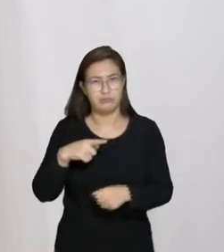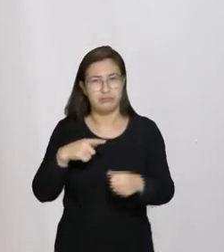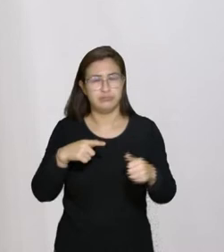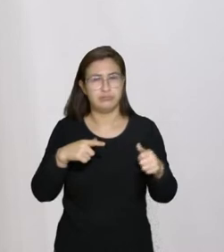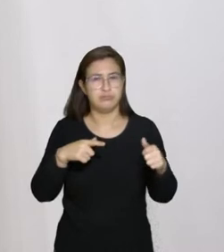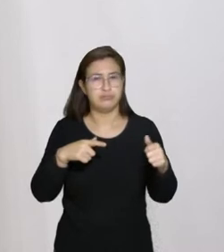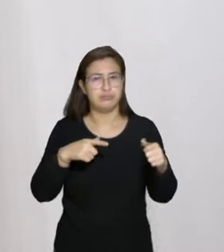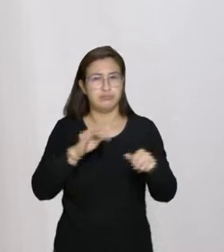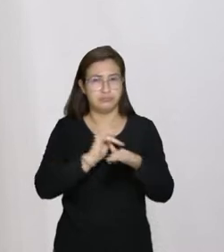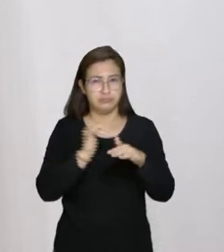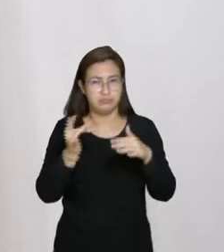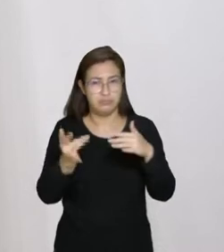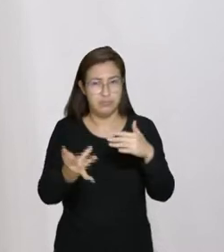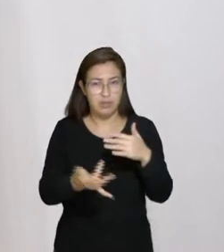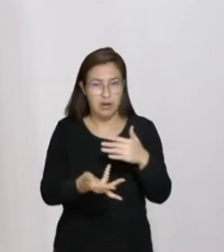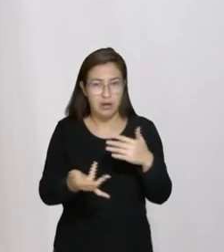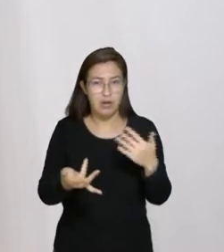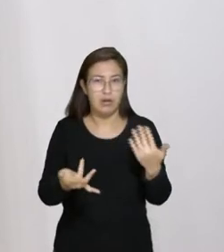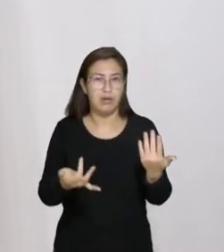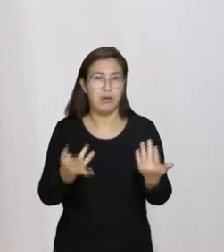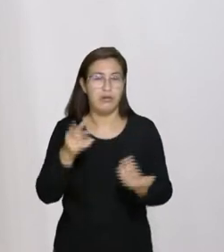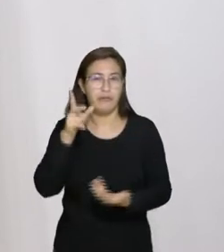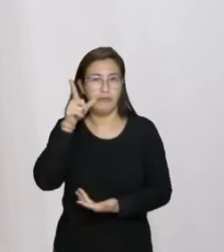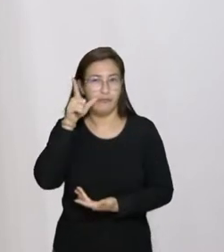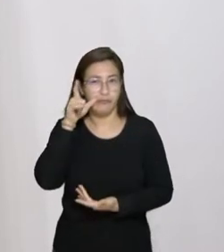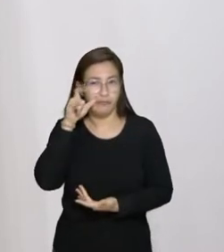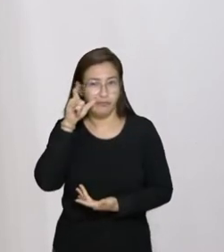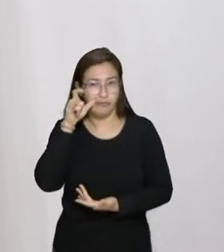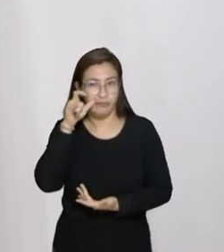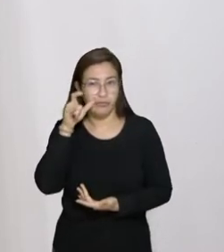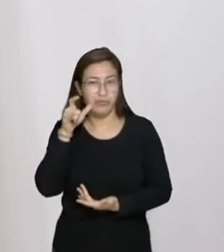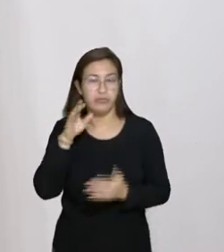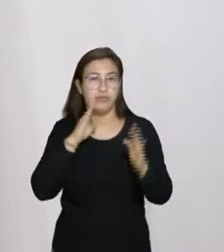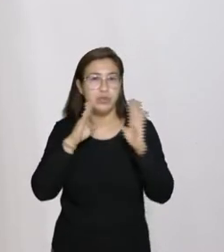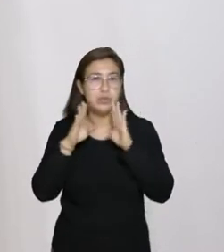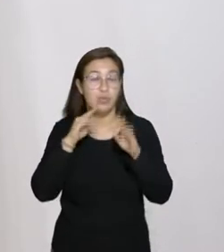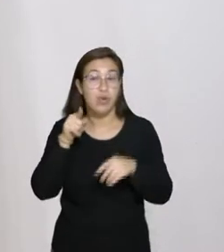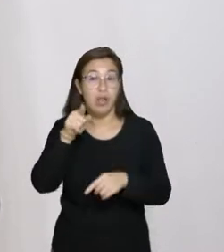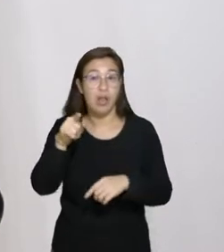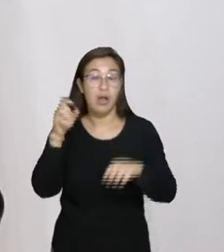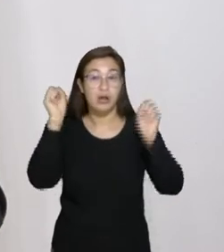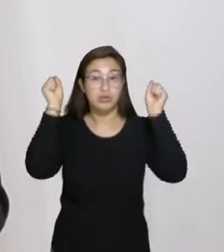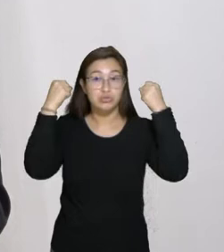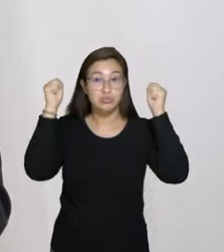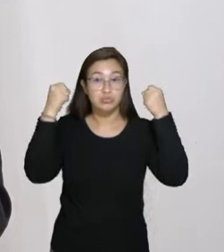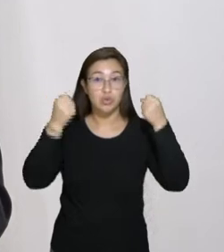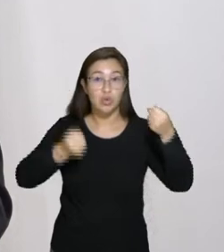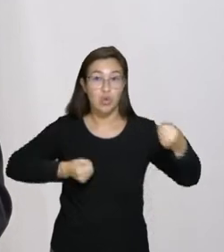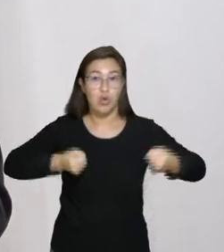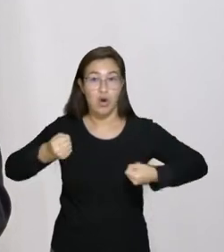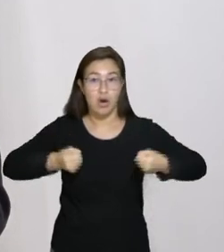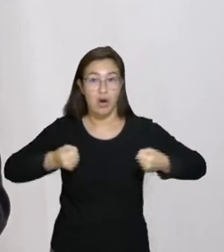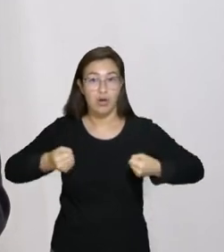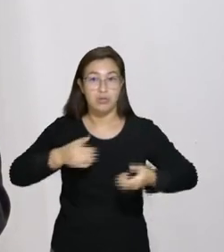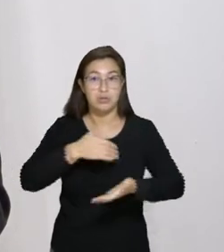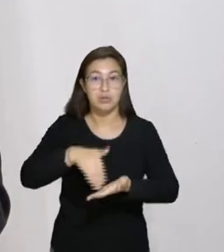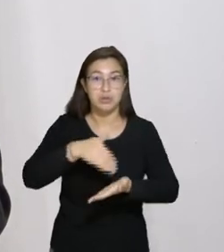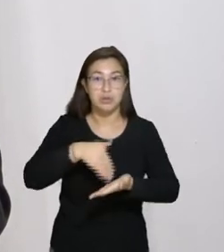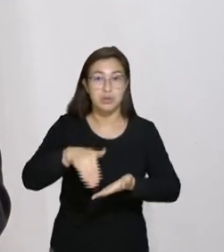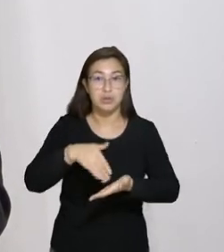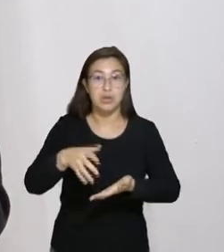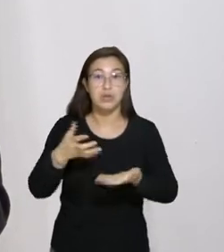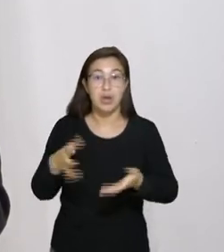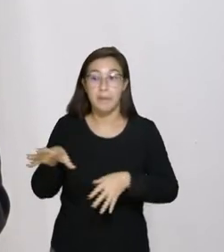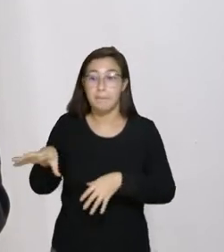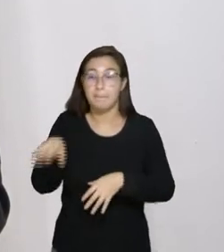redes sociais, lá em Chapecó, um carro da secretaria indo buscar carvão e